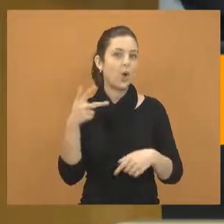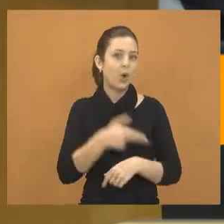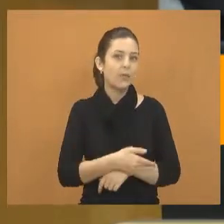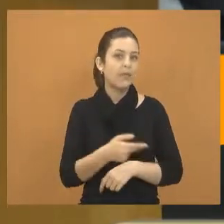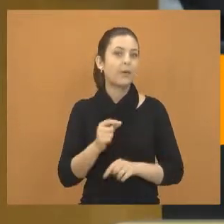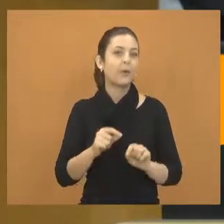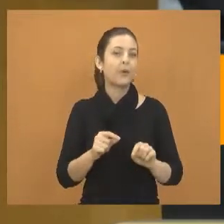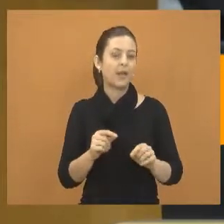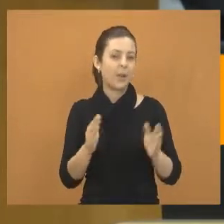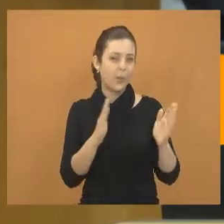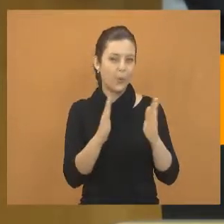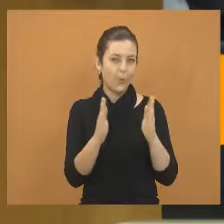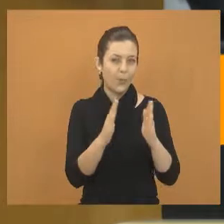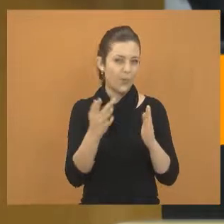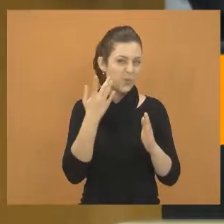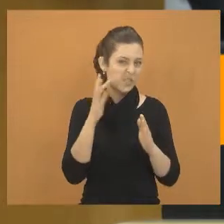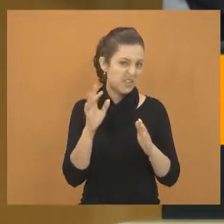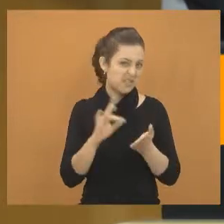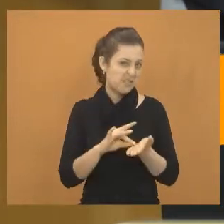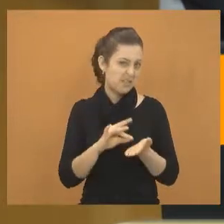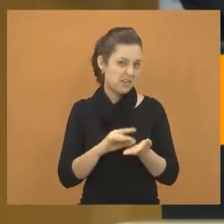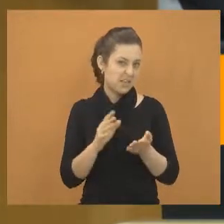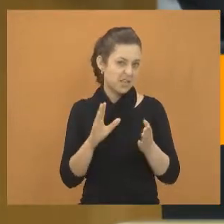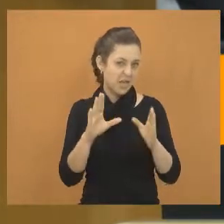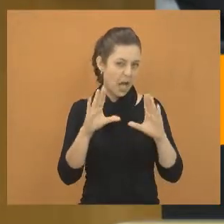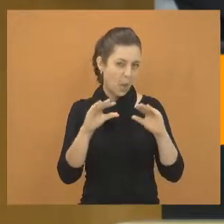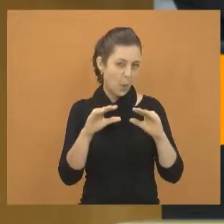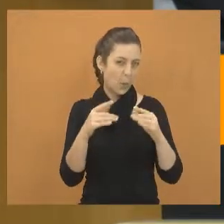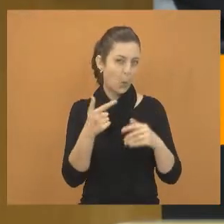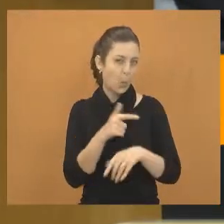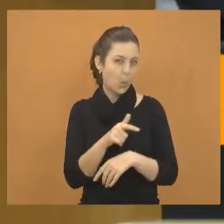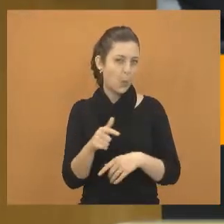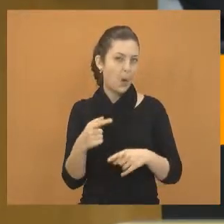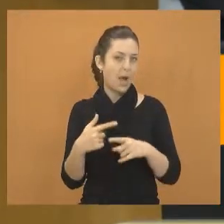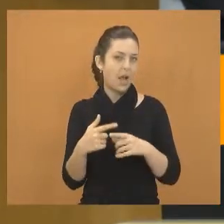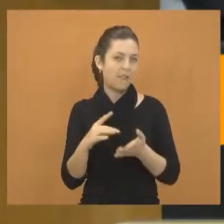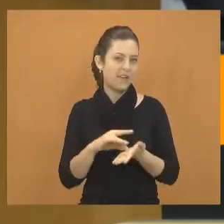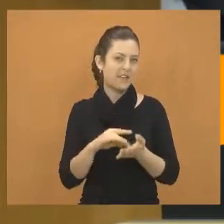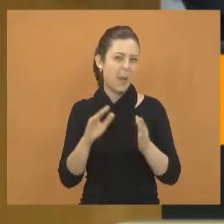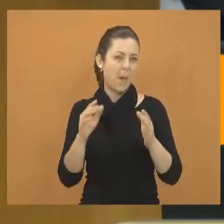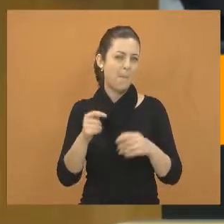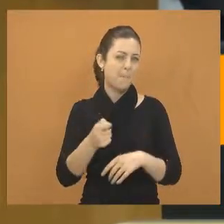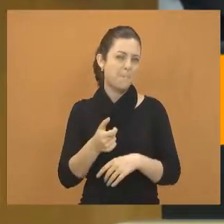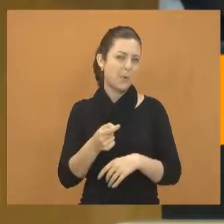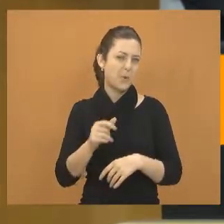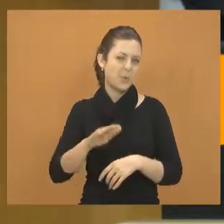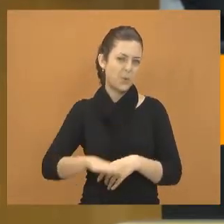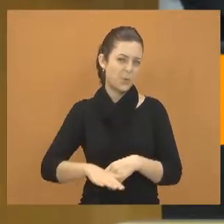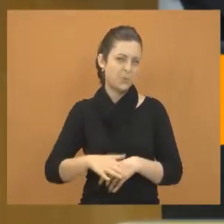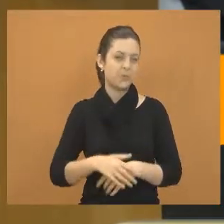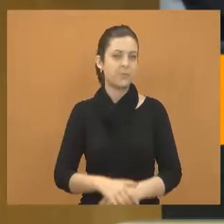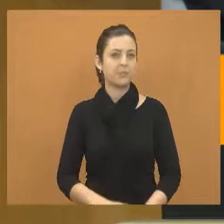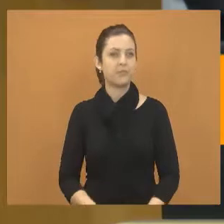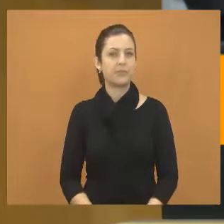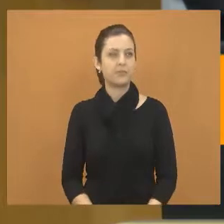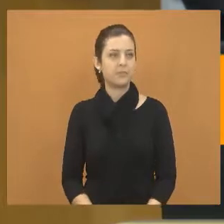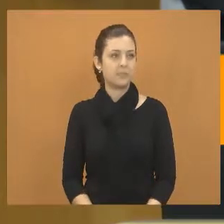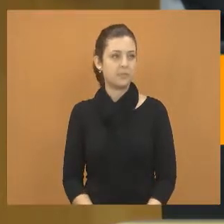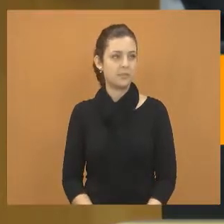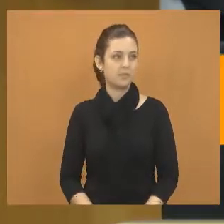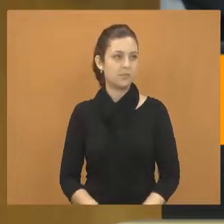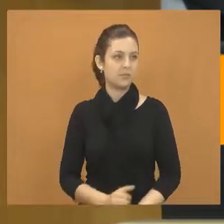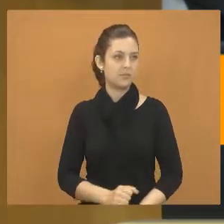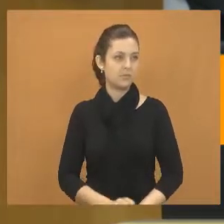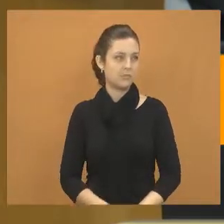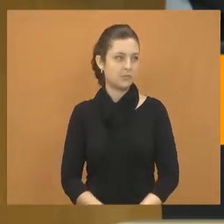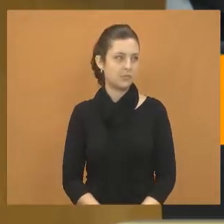cortado durante uma época, não sei nem se ainda tem o período noturno lá, porque realmente a demanda era baixa. Quer falar, Flávio? Só, Rodrigo, isso é